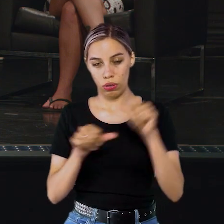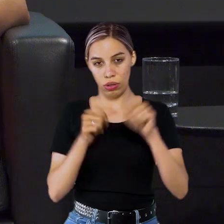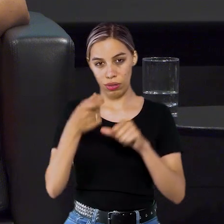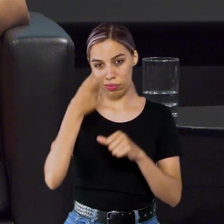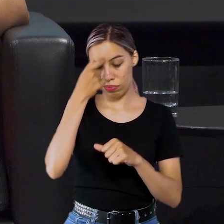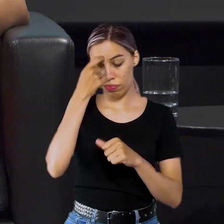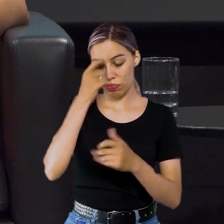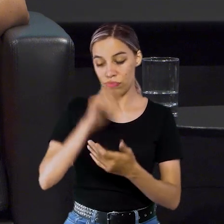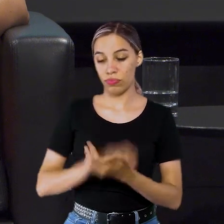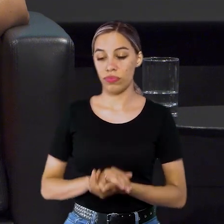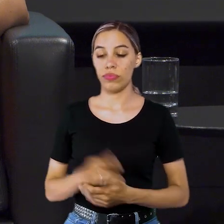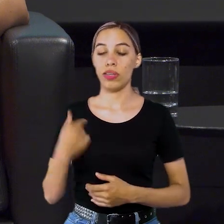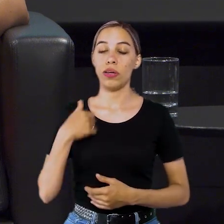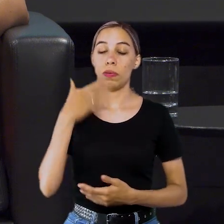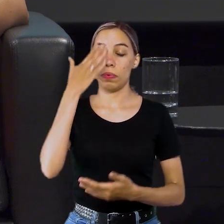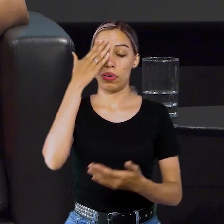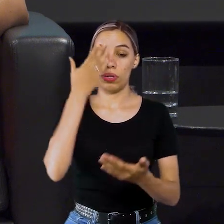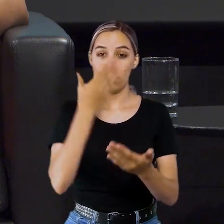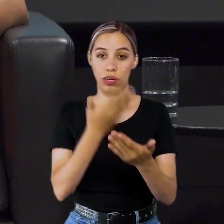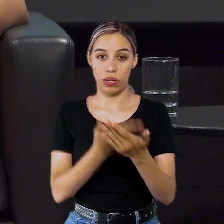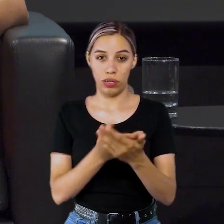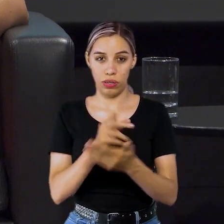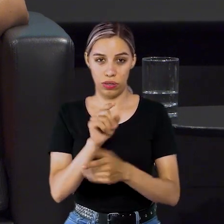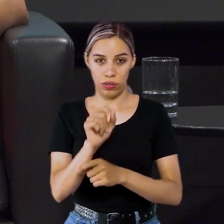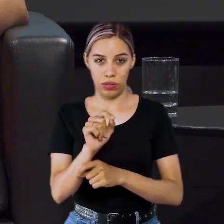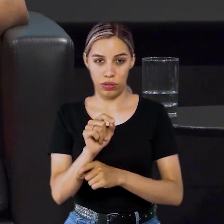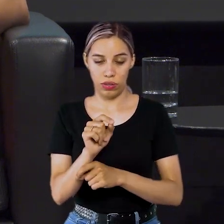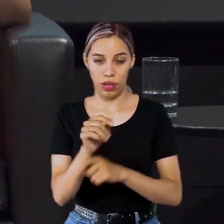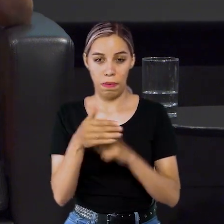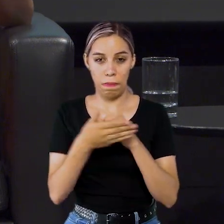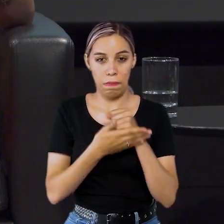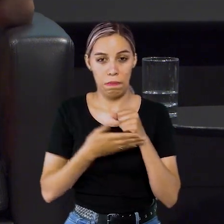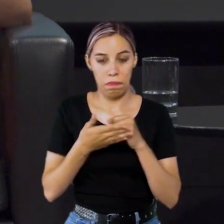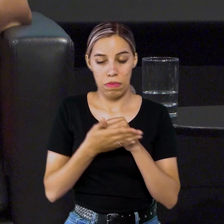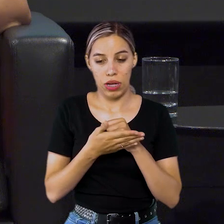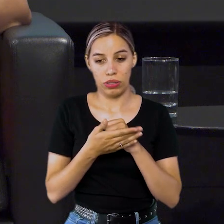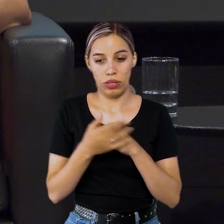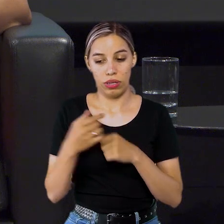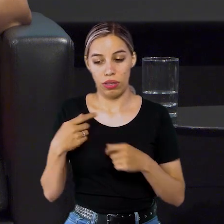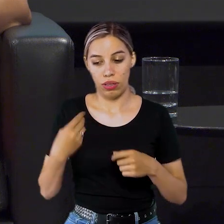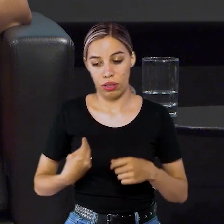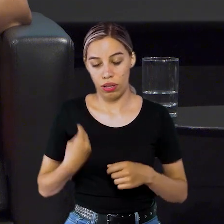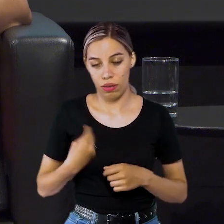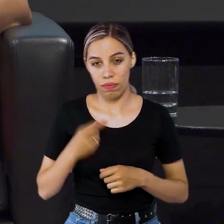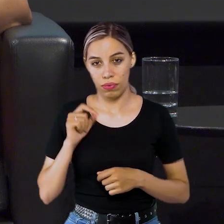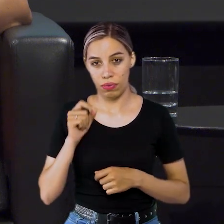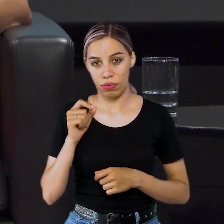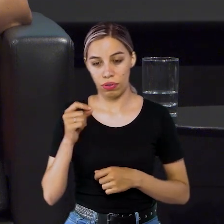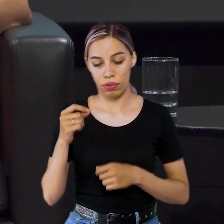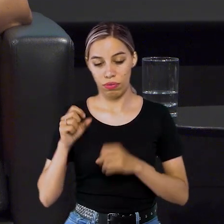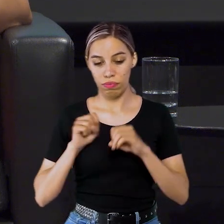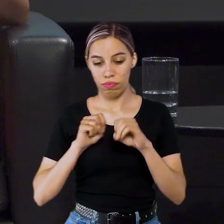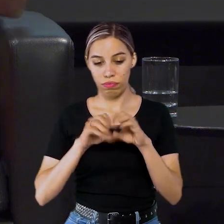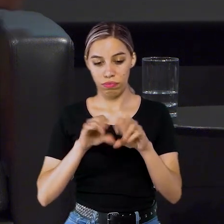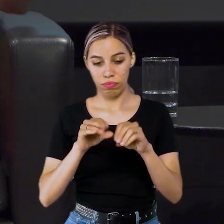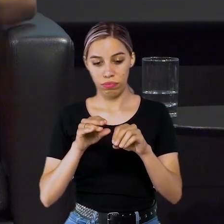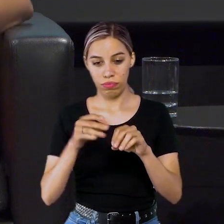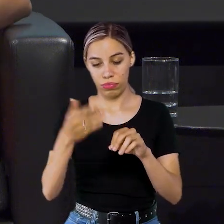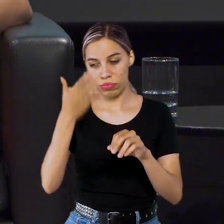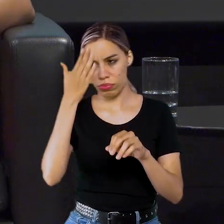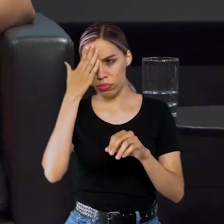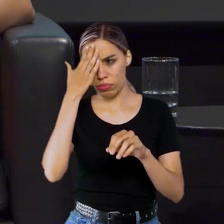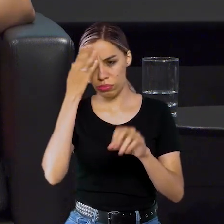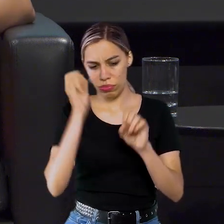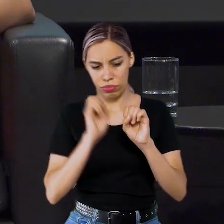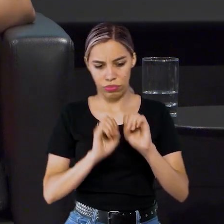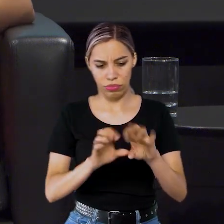que eu acredito muito que a base que estrutura a nossa vida são os processos de transmissão de conhecimento, que muita gente chama